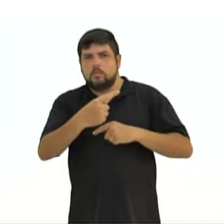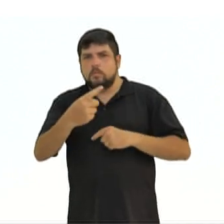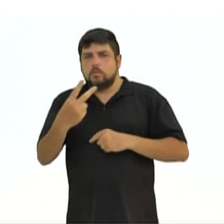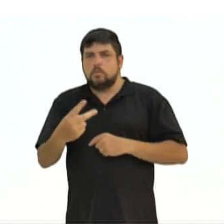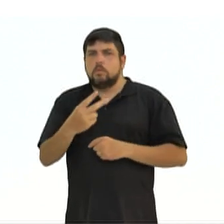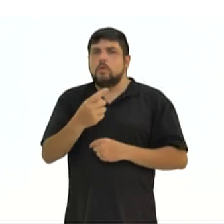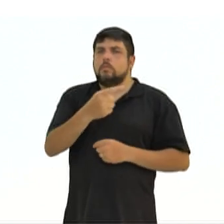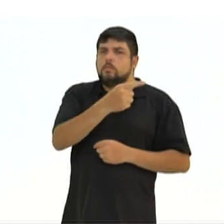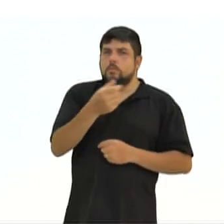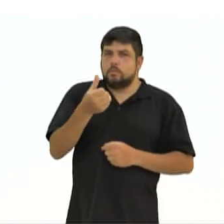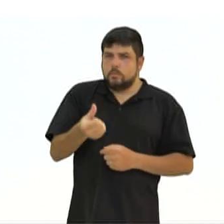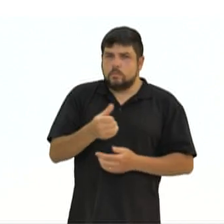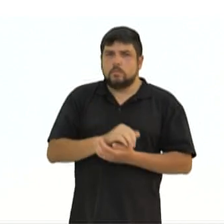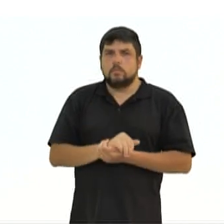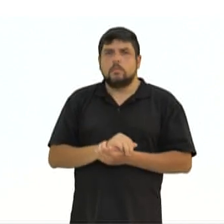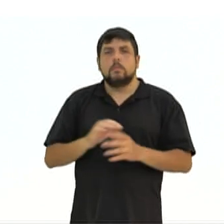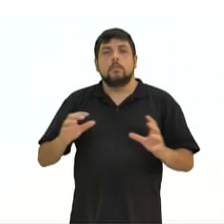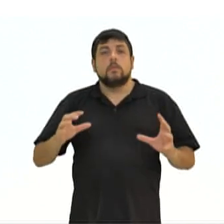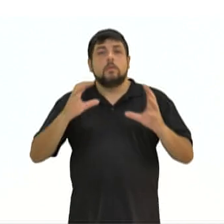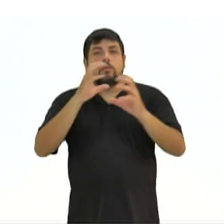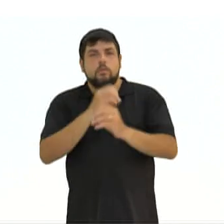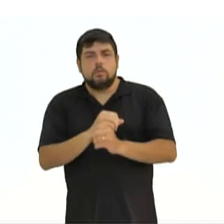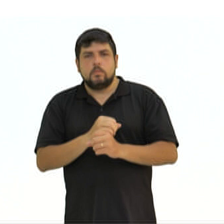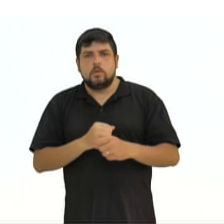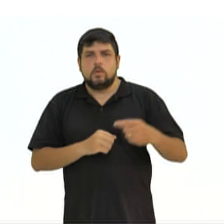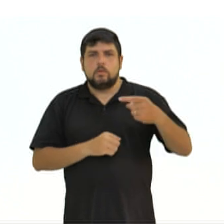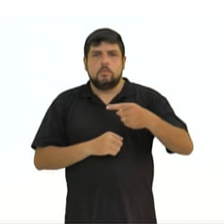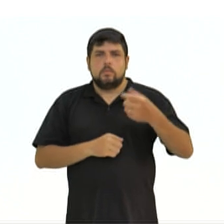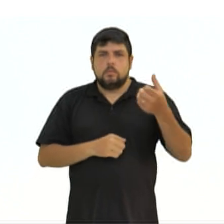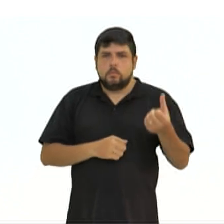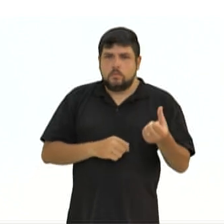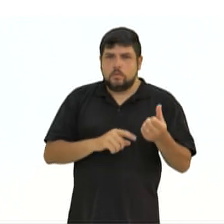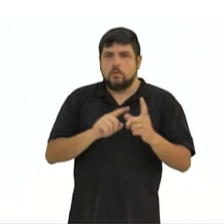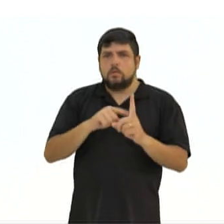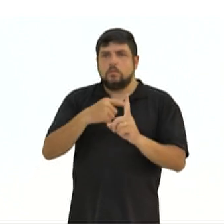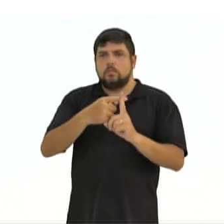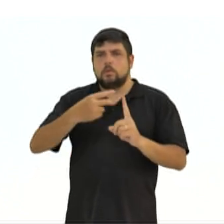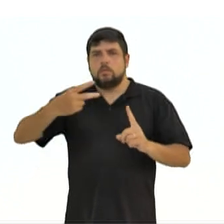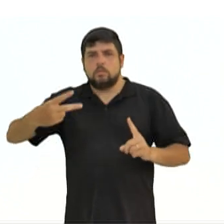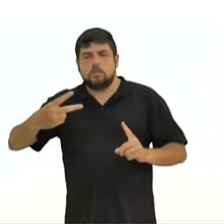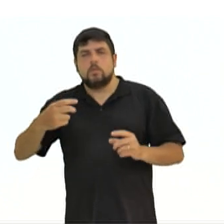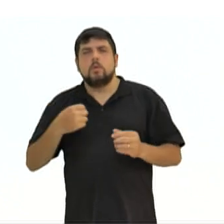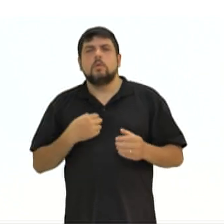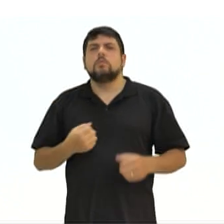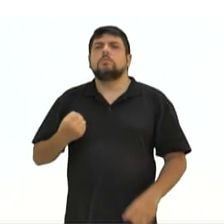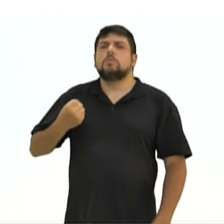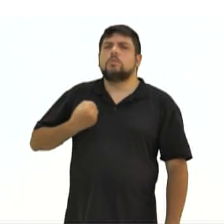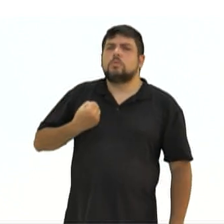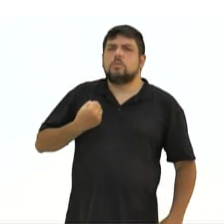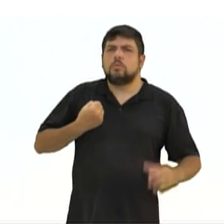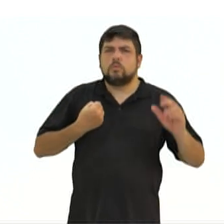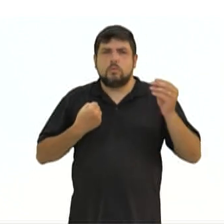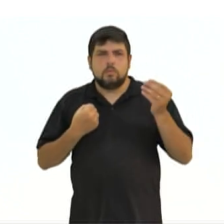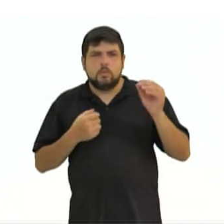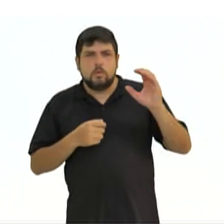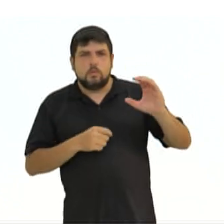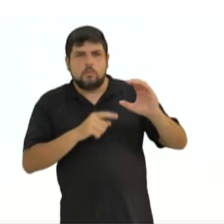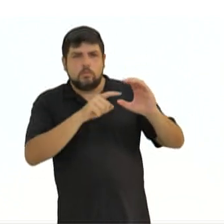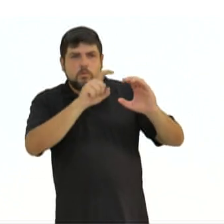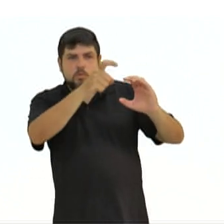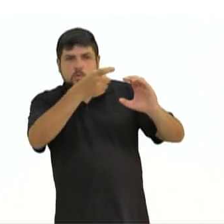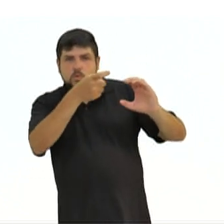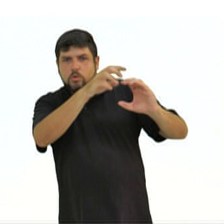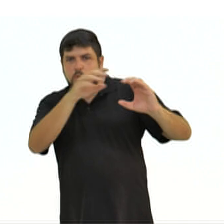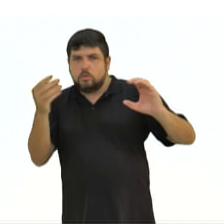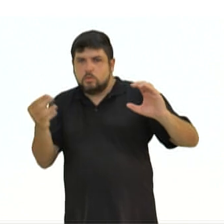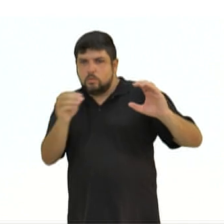6. Então, somados aqui, o menos 6 com o mais 2, qual é o número que eu tenho que colocar aqui no lugar do x